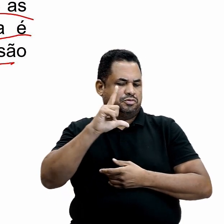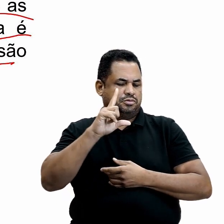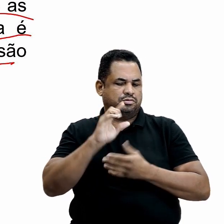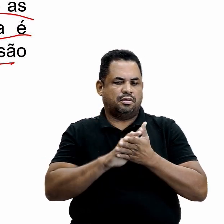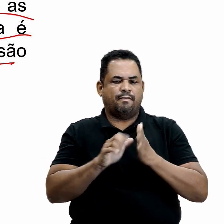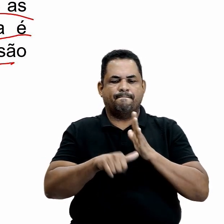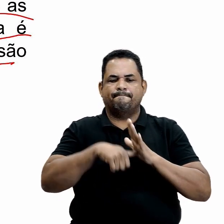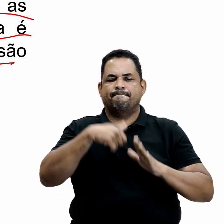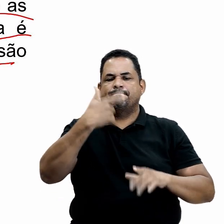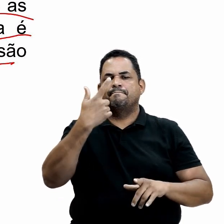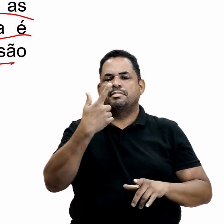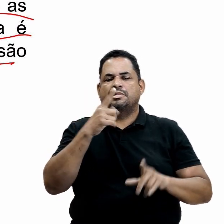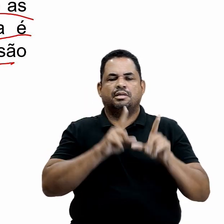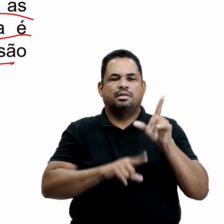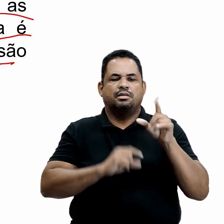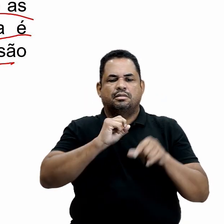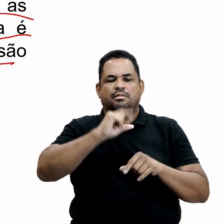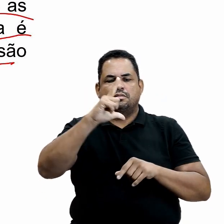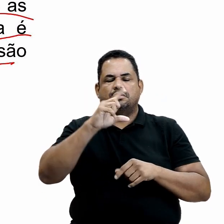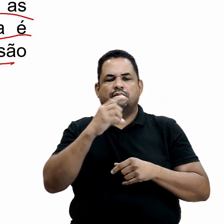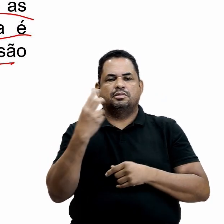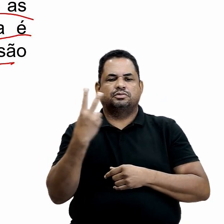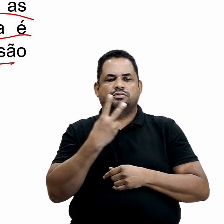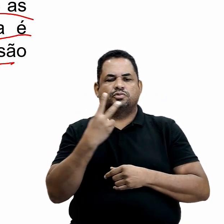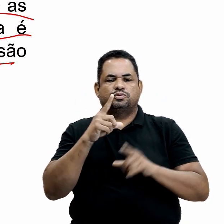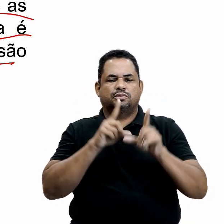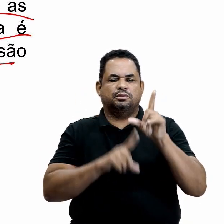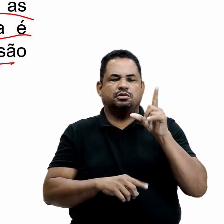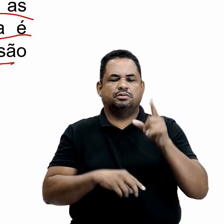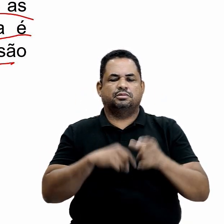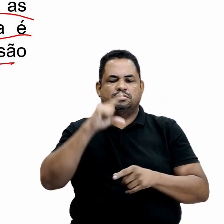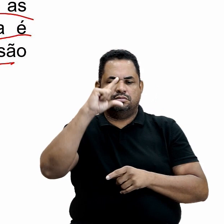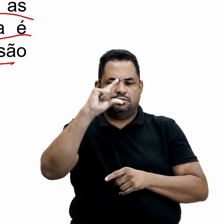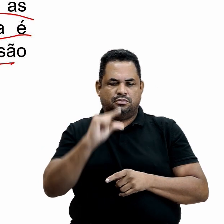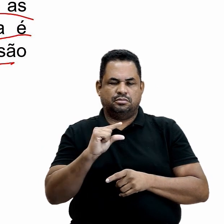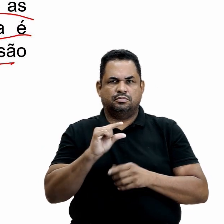será maiúscula e a segunda será minúscula. Isso aí